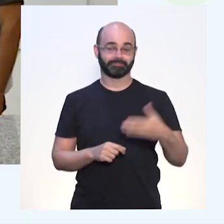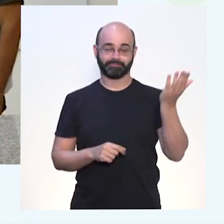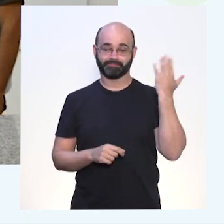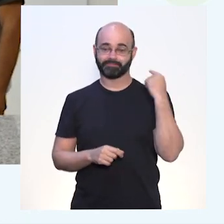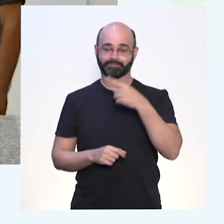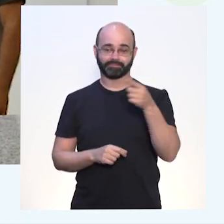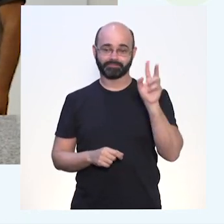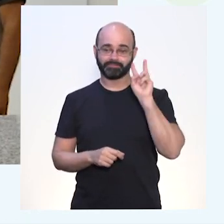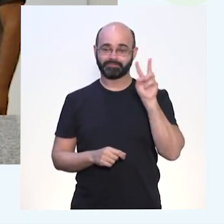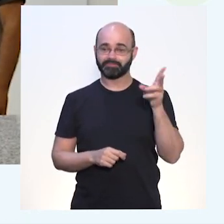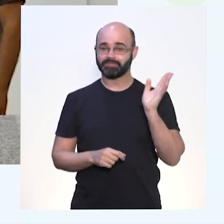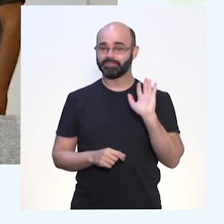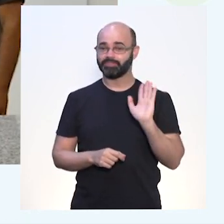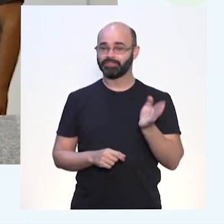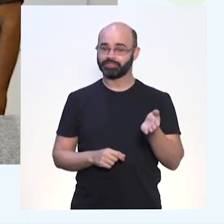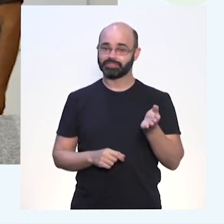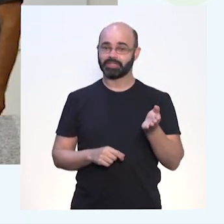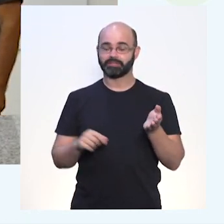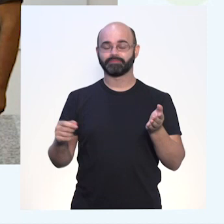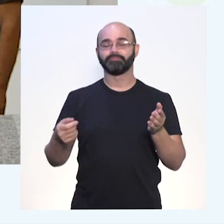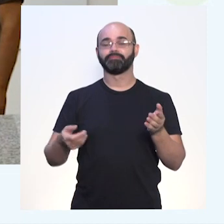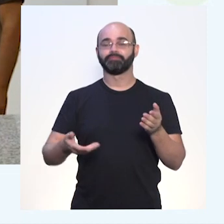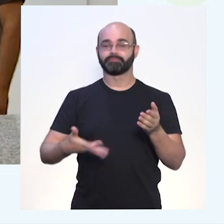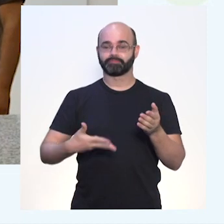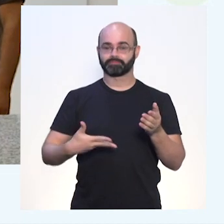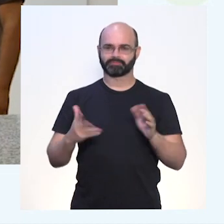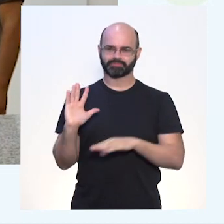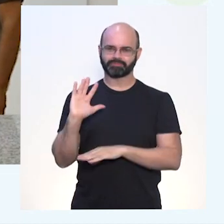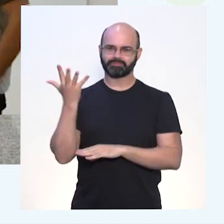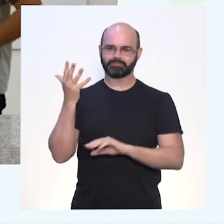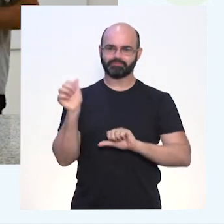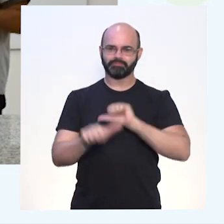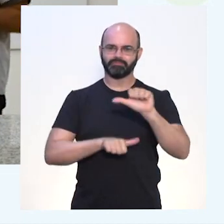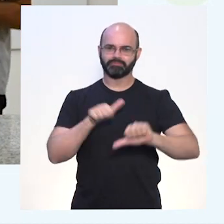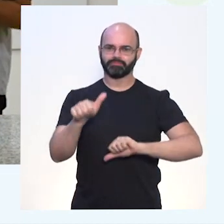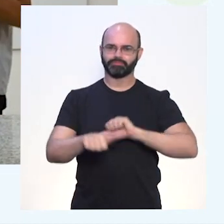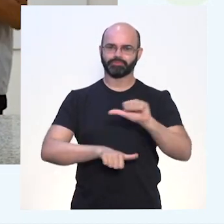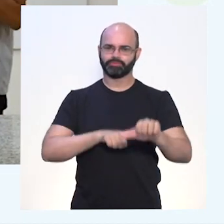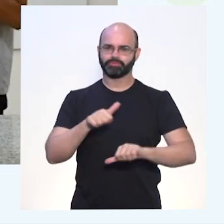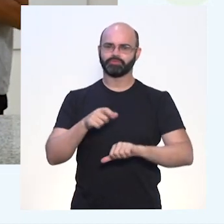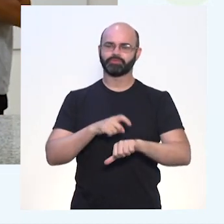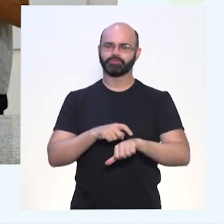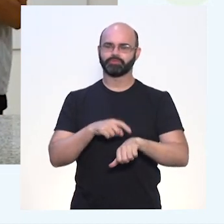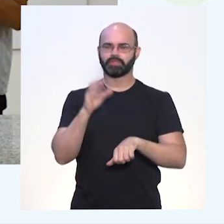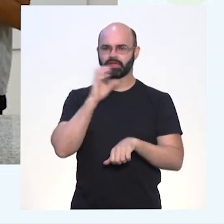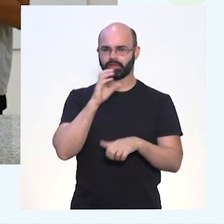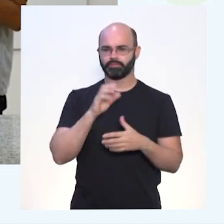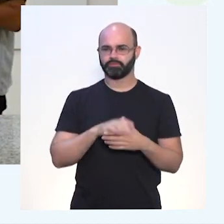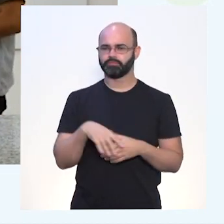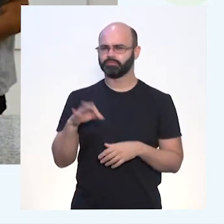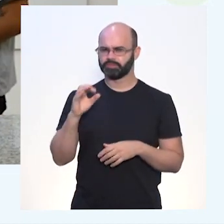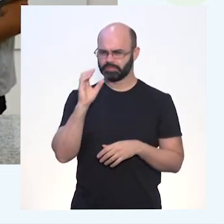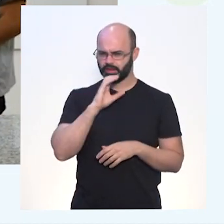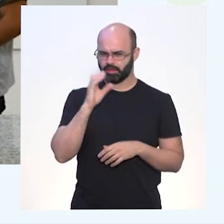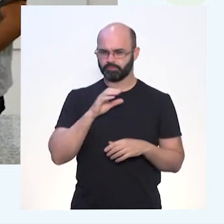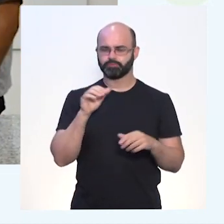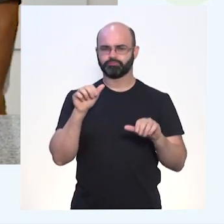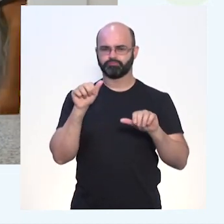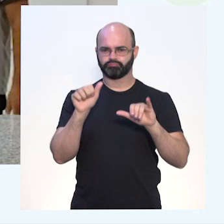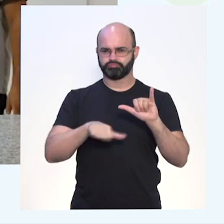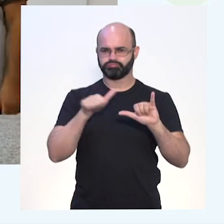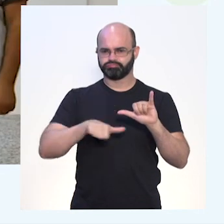vendo sobre os fatores que influenciam na velocidade das reações. Então nós vamos continuar falando sobre rapidez das reações químicas,